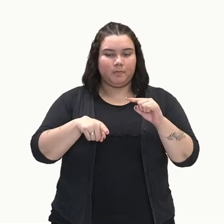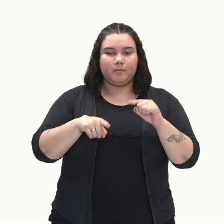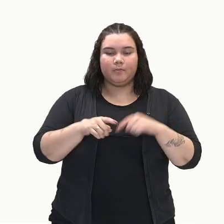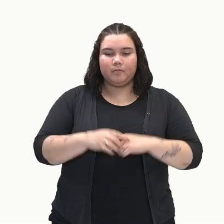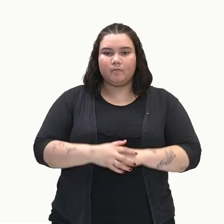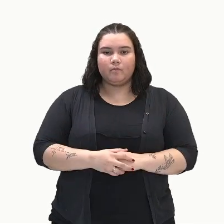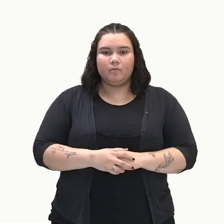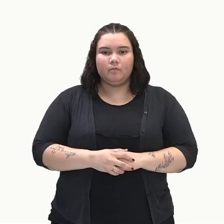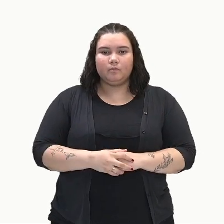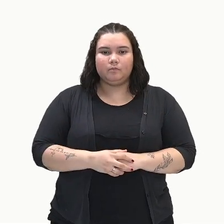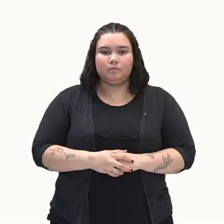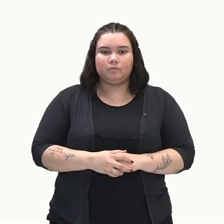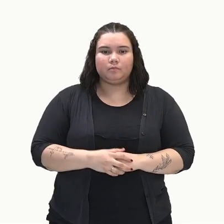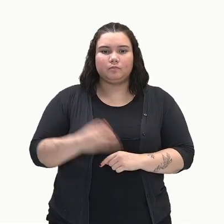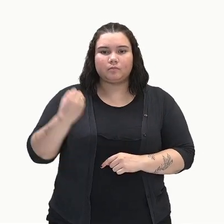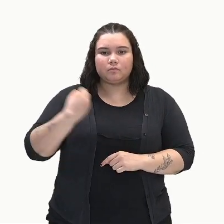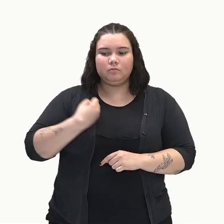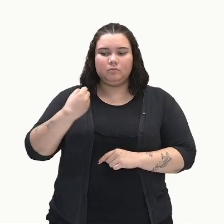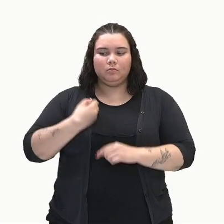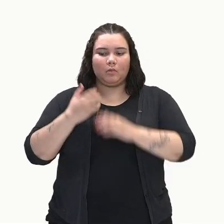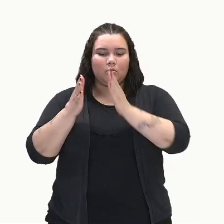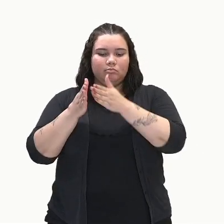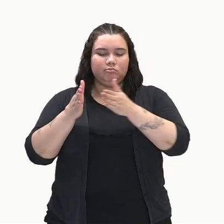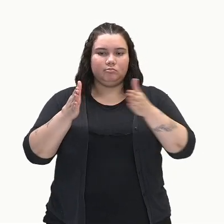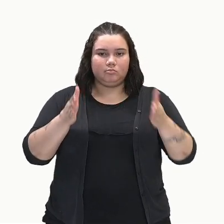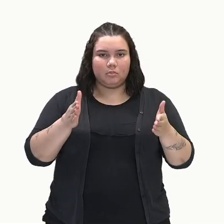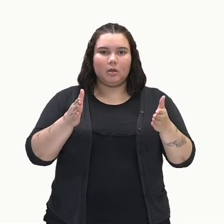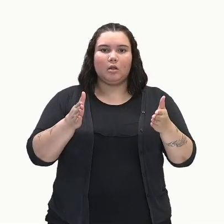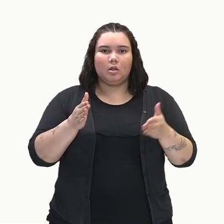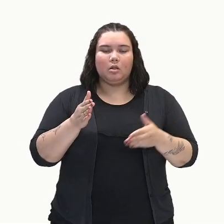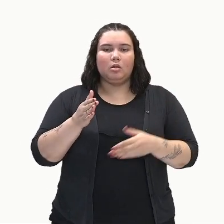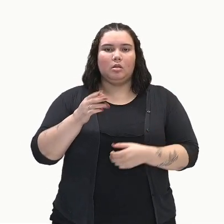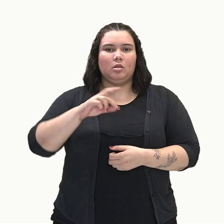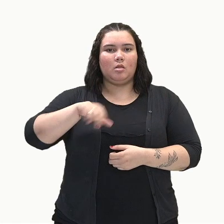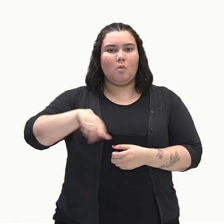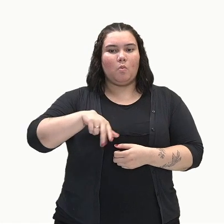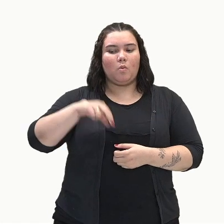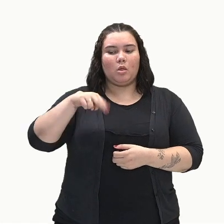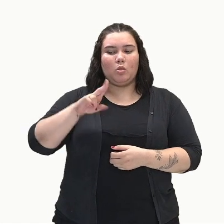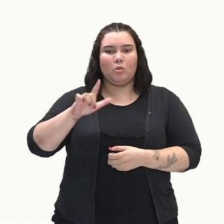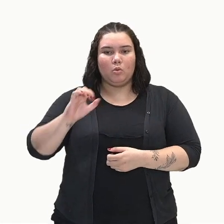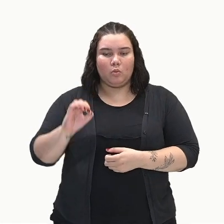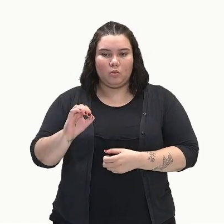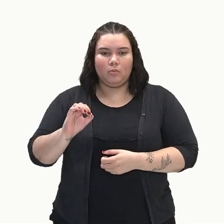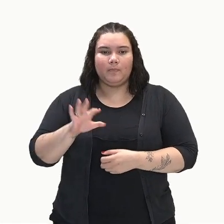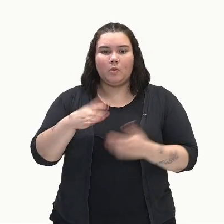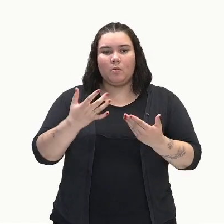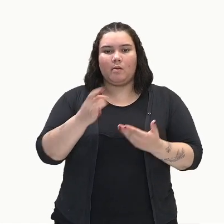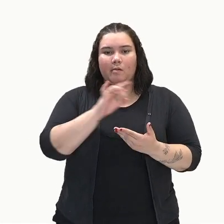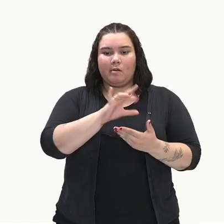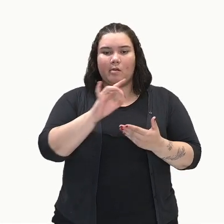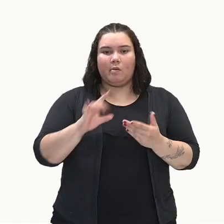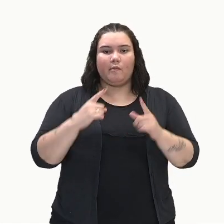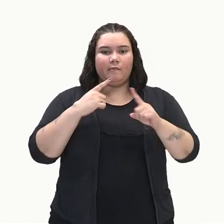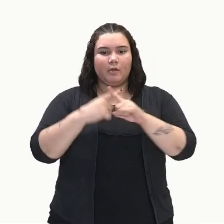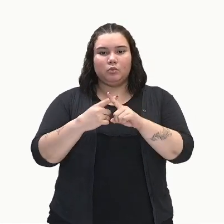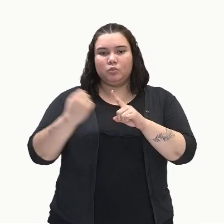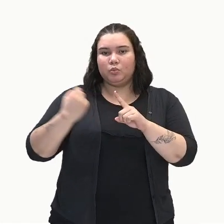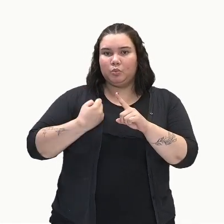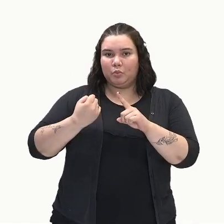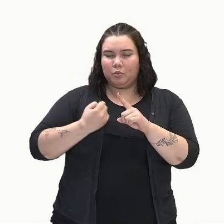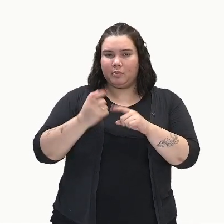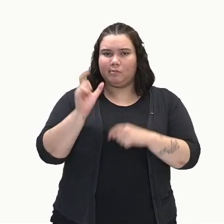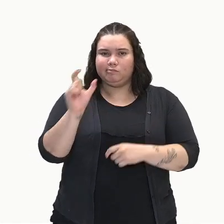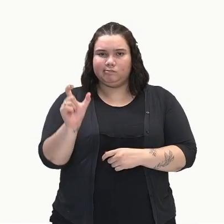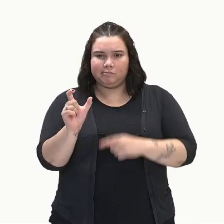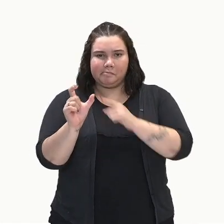Então, é uma sequência numérica de números não nulos, em que cada um deles, multiplicado por um número